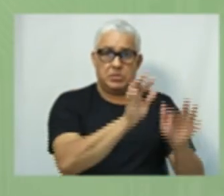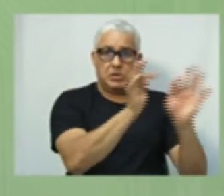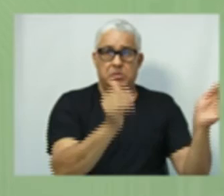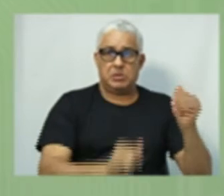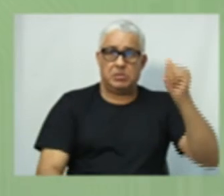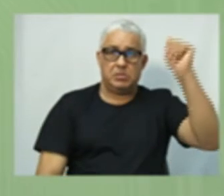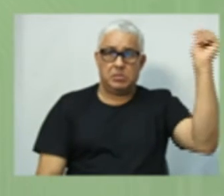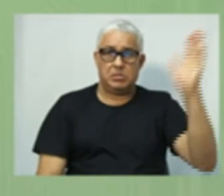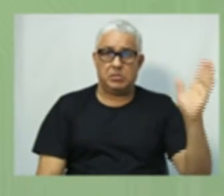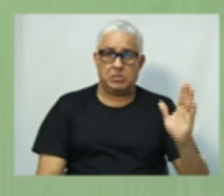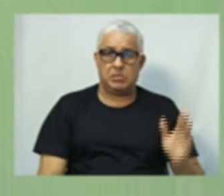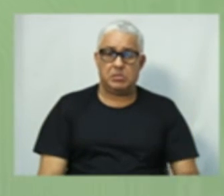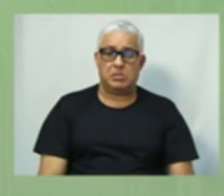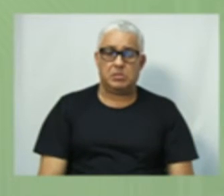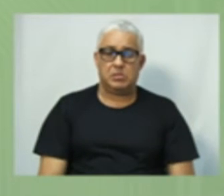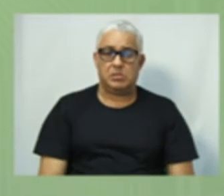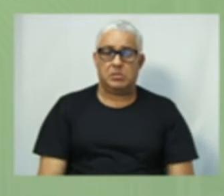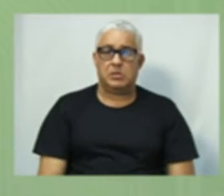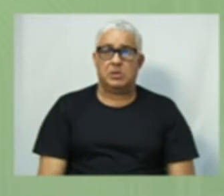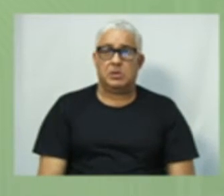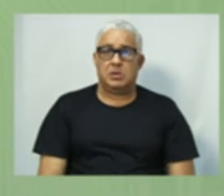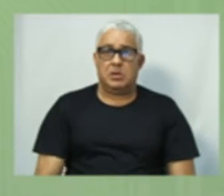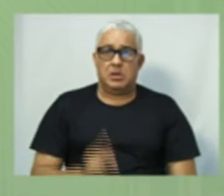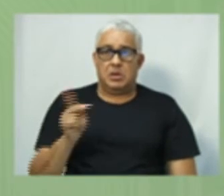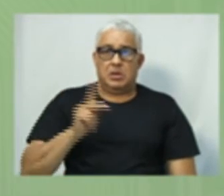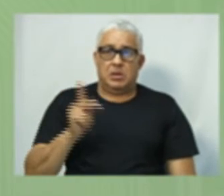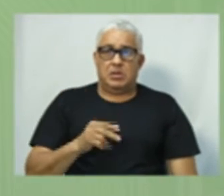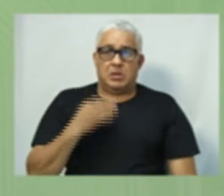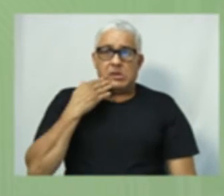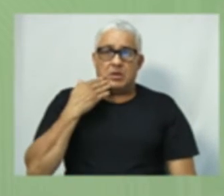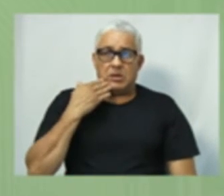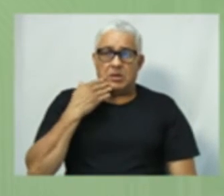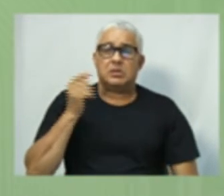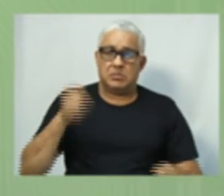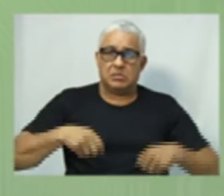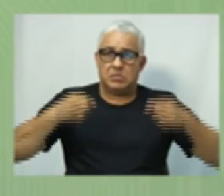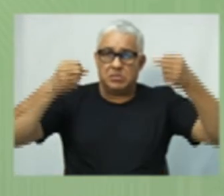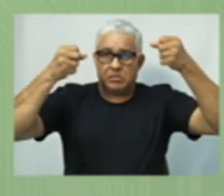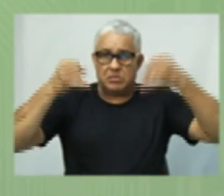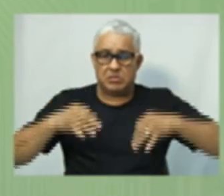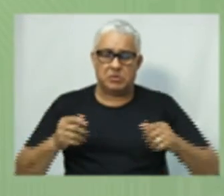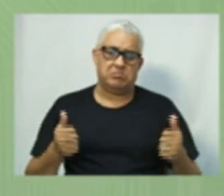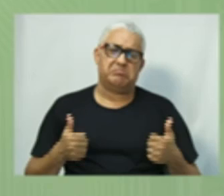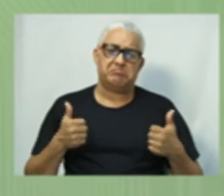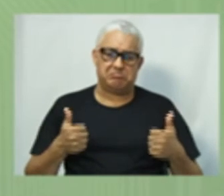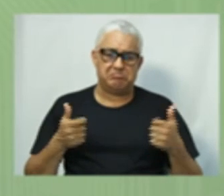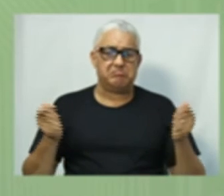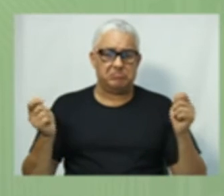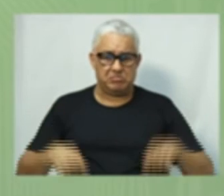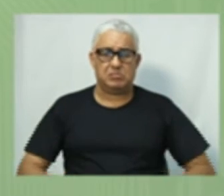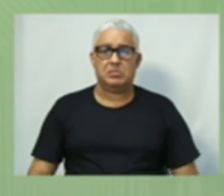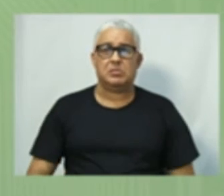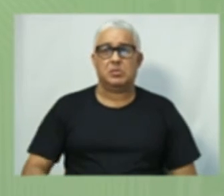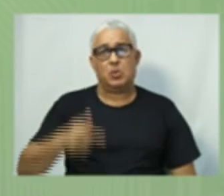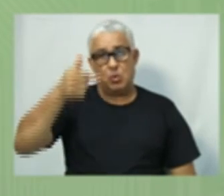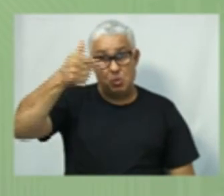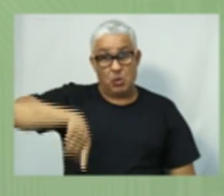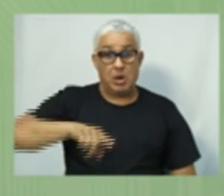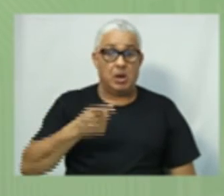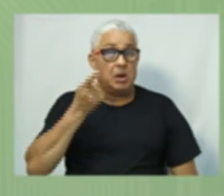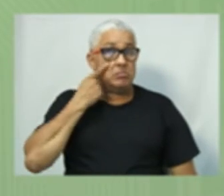Professor, o senhor rabiscou tudo isso aí. Dá para explicar mais um pouco? Explico, com certeza. Então vamos fazer esse mês